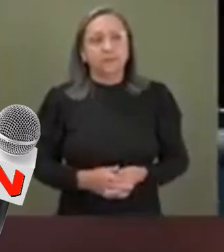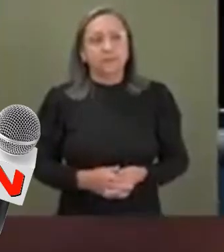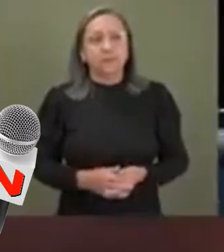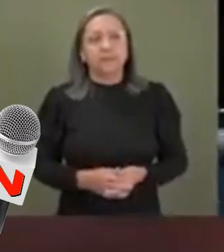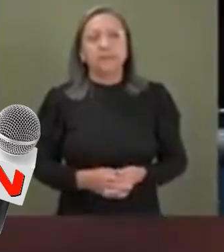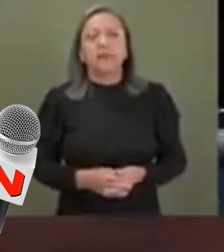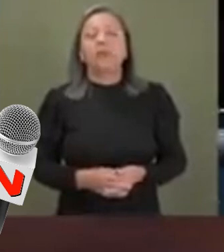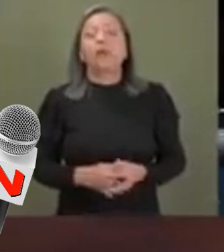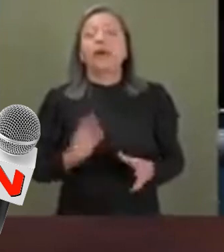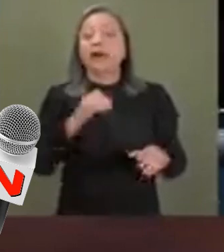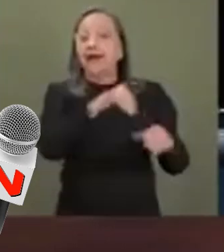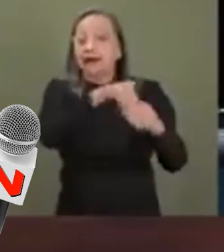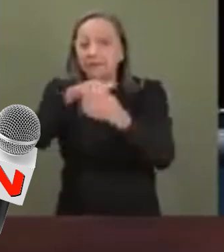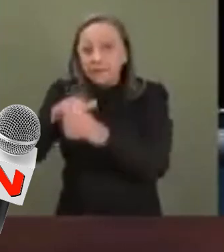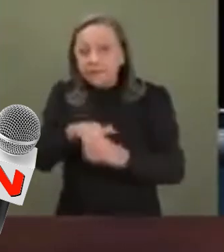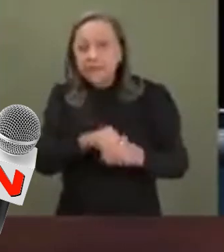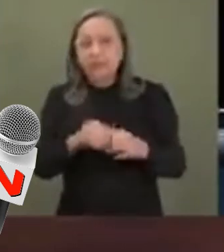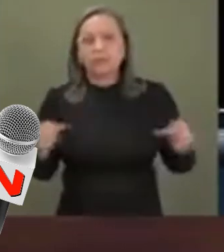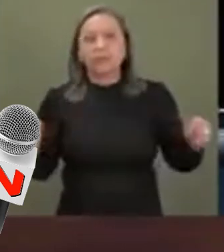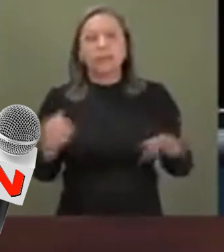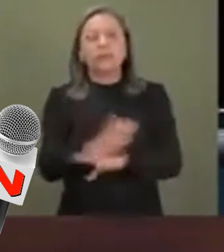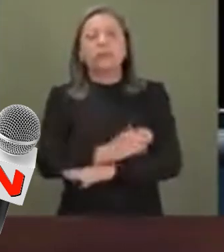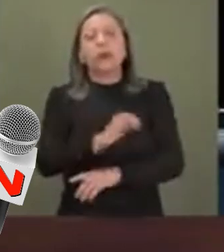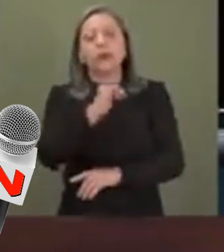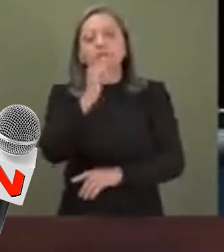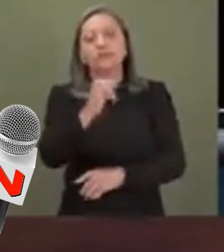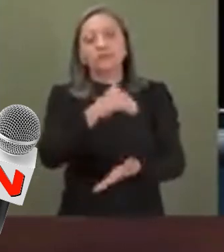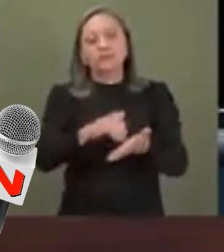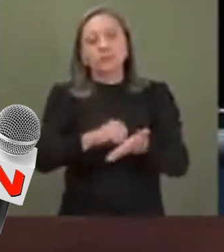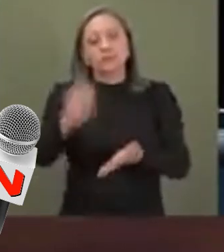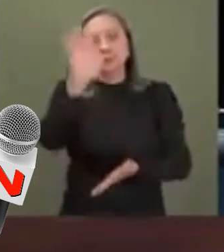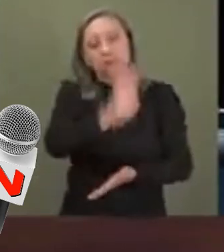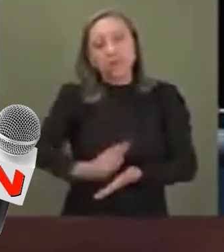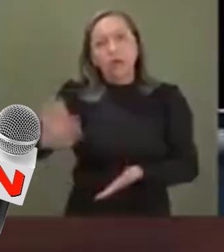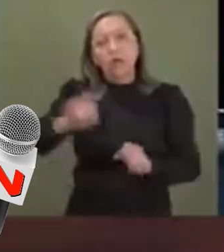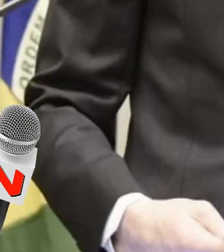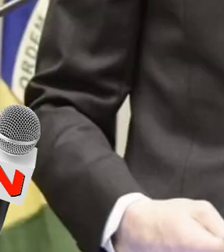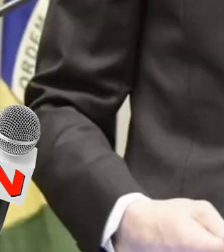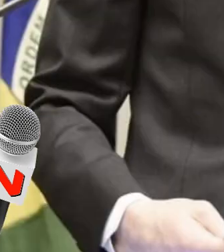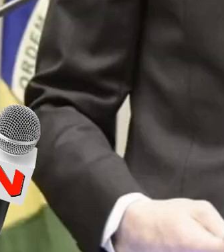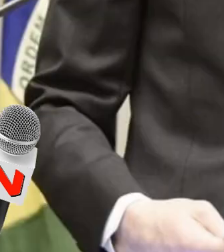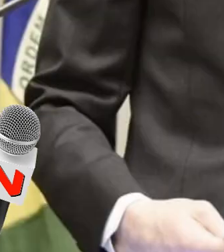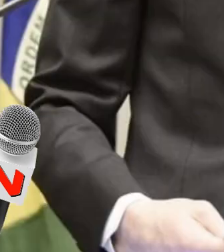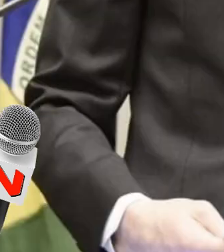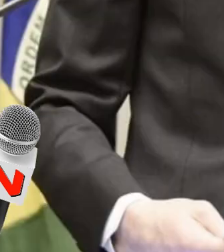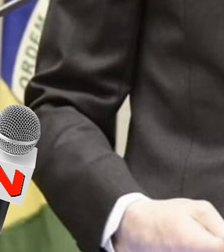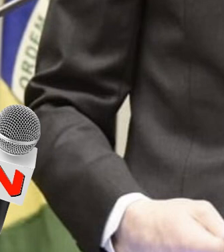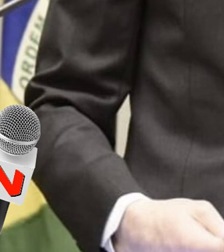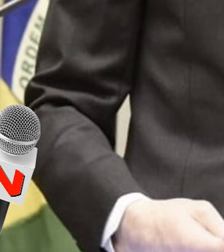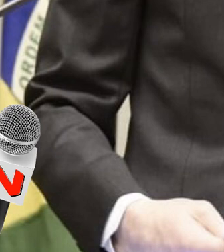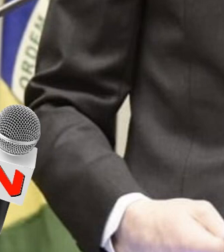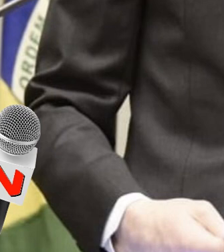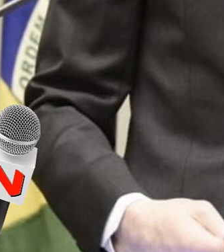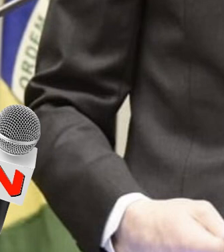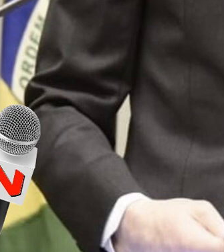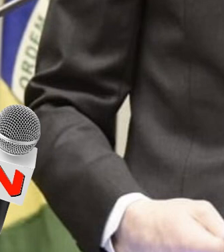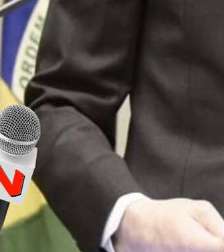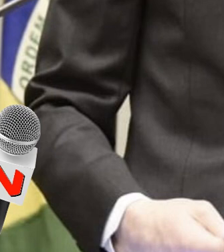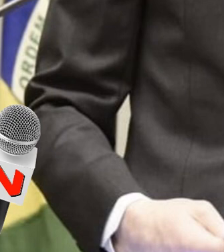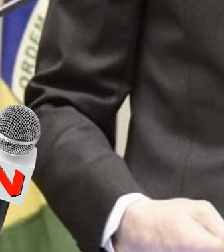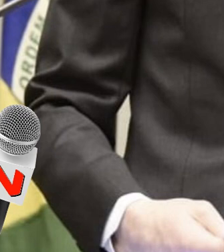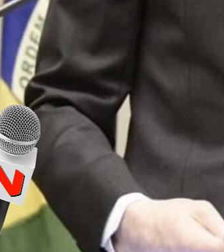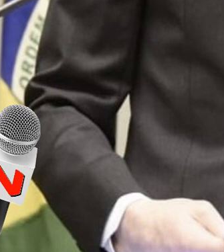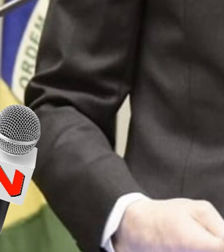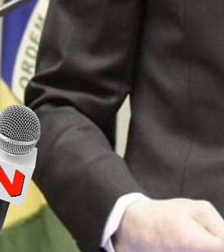E com aprovação na Comissão de Constituição e Justiça e no plenário do Senado Federal, o advogado Cristiano Zanin é o mais